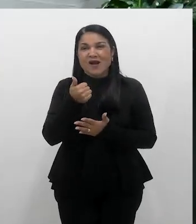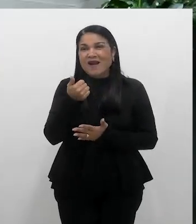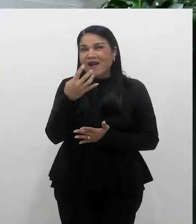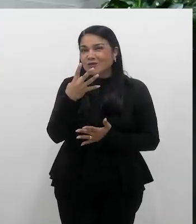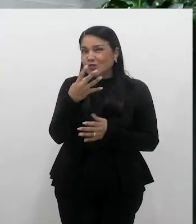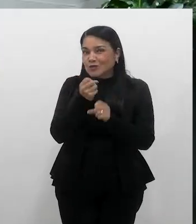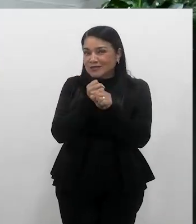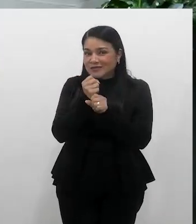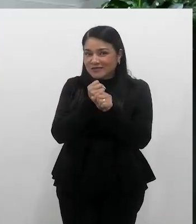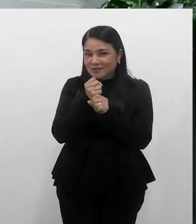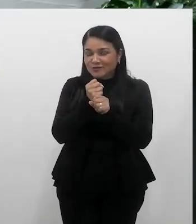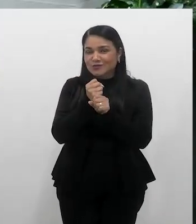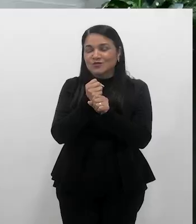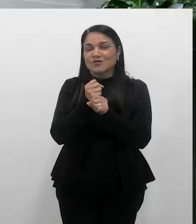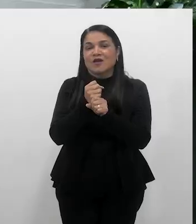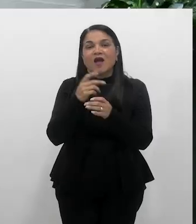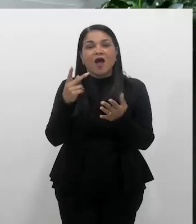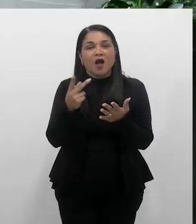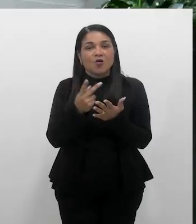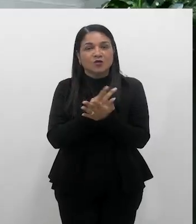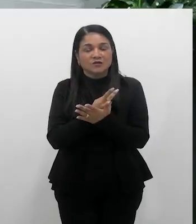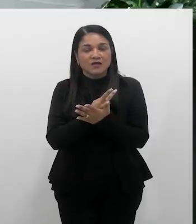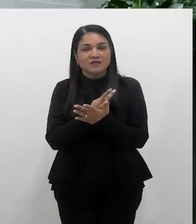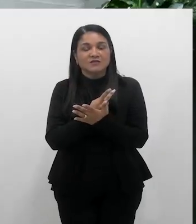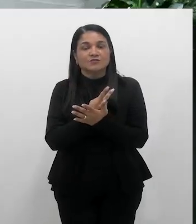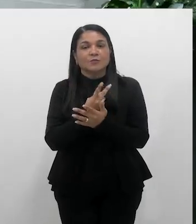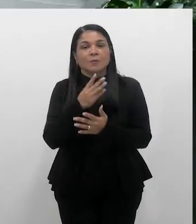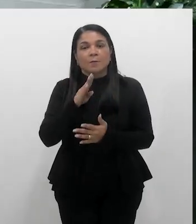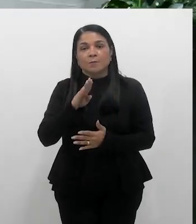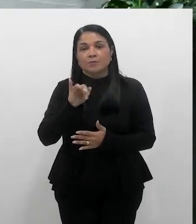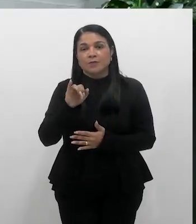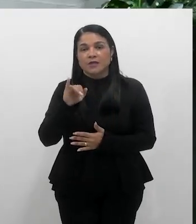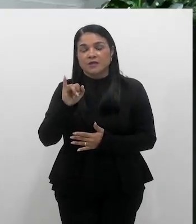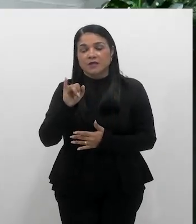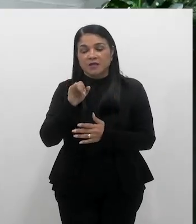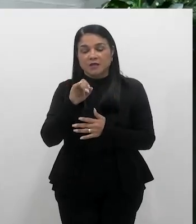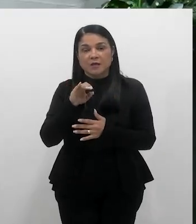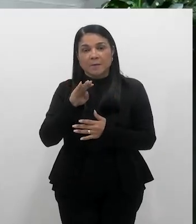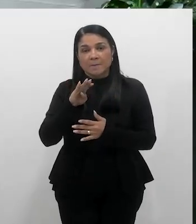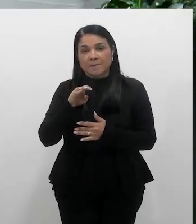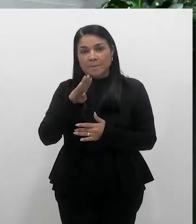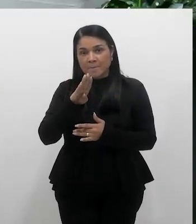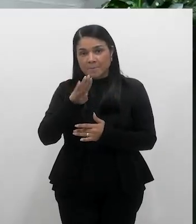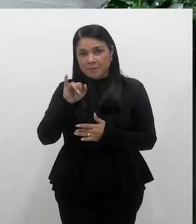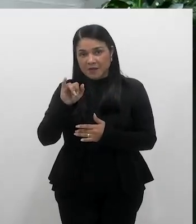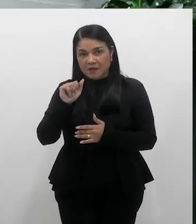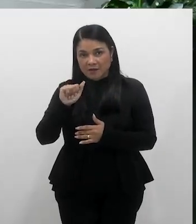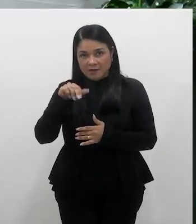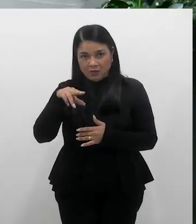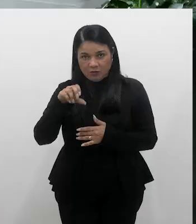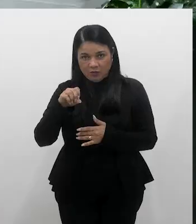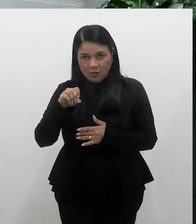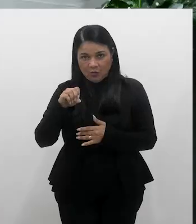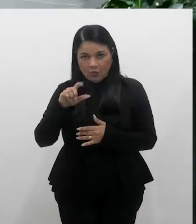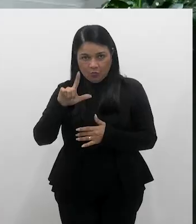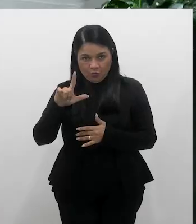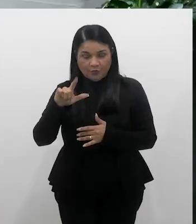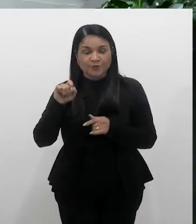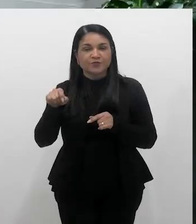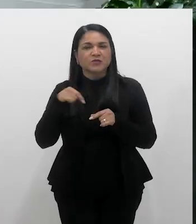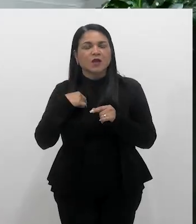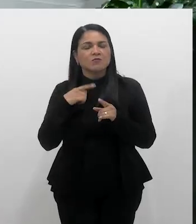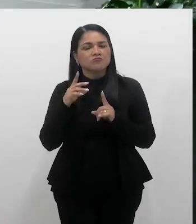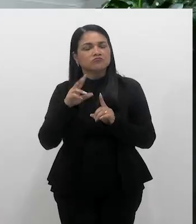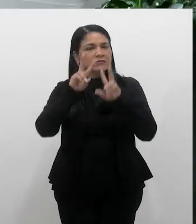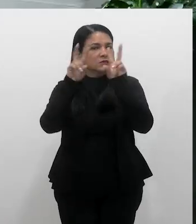festival acontece bienalmente, e é um festival que ele surge justamente a partir de um termo na arte que,